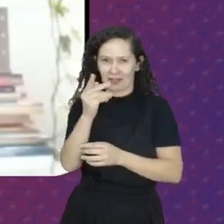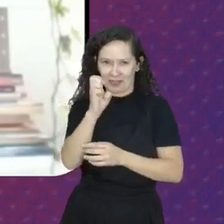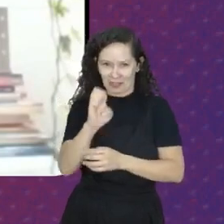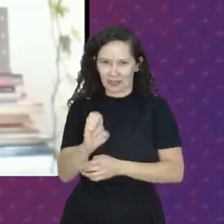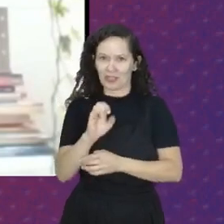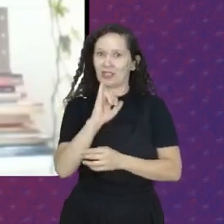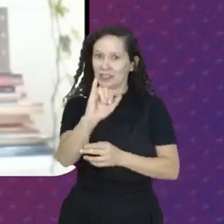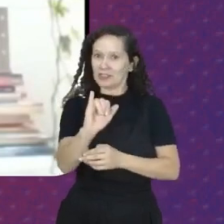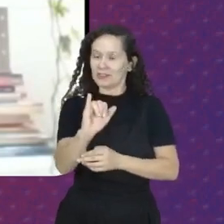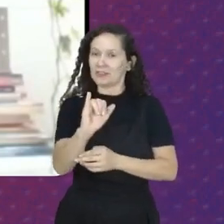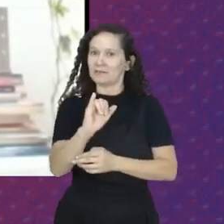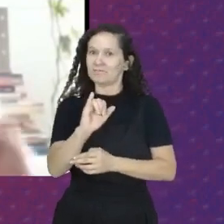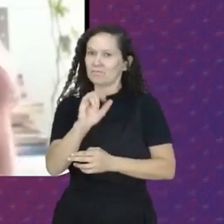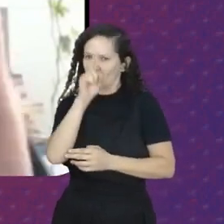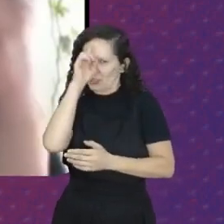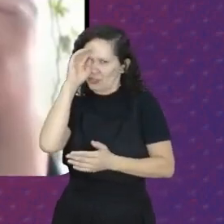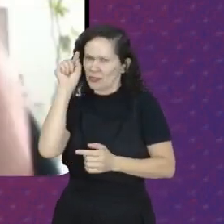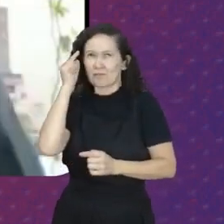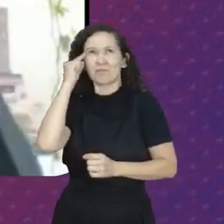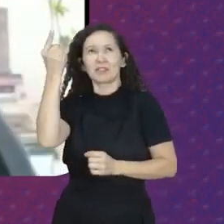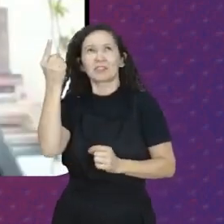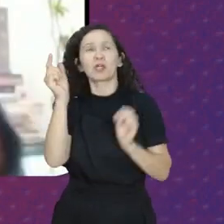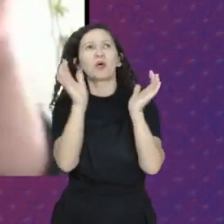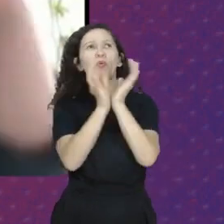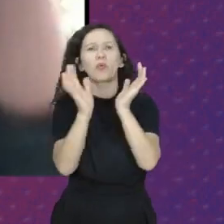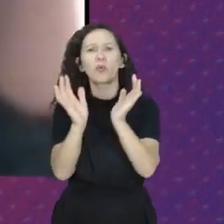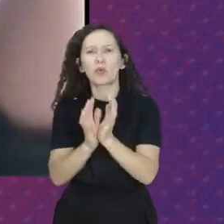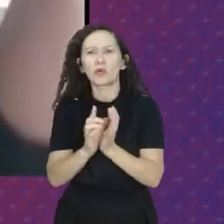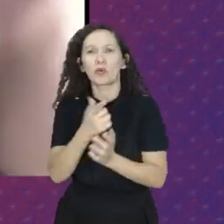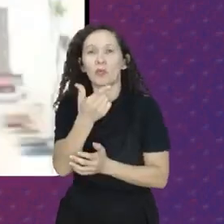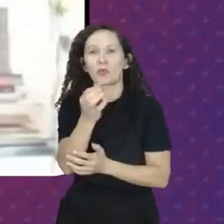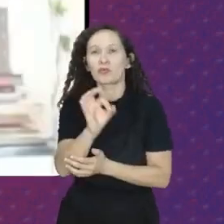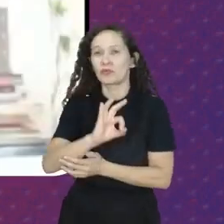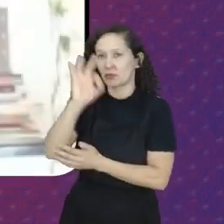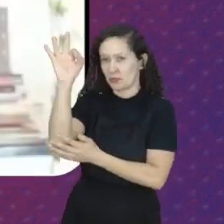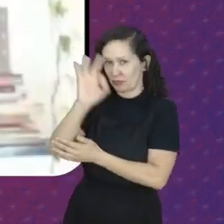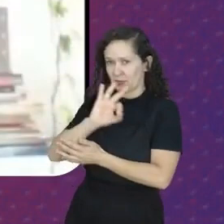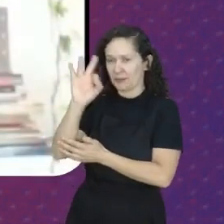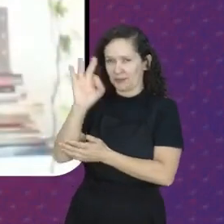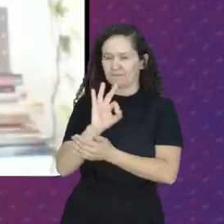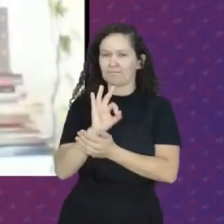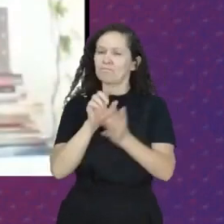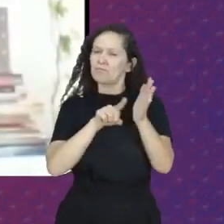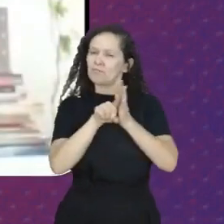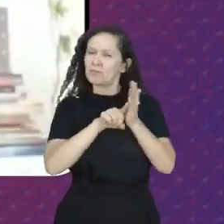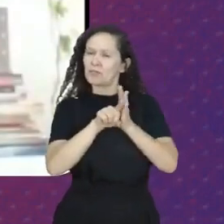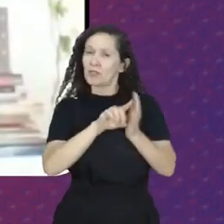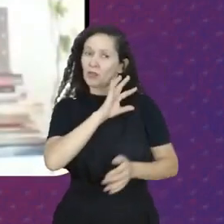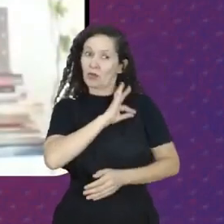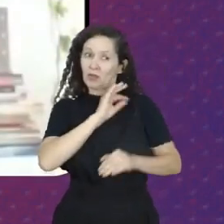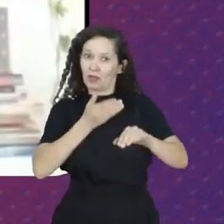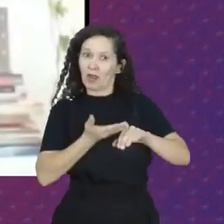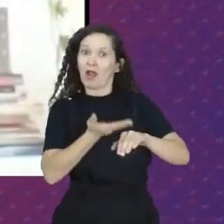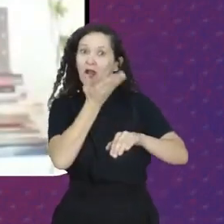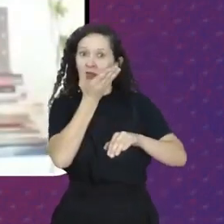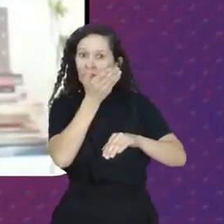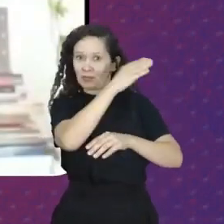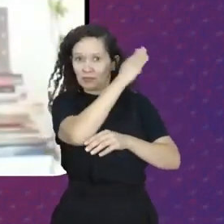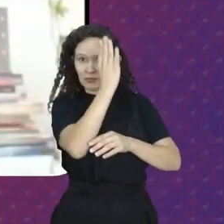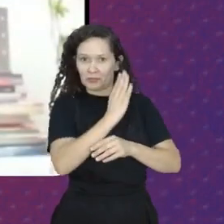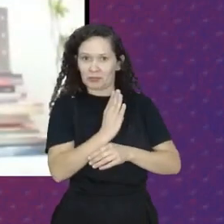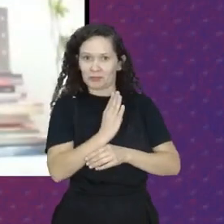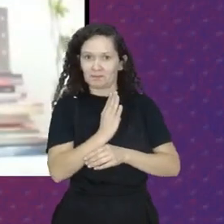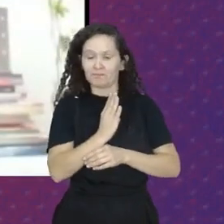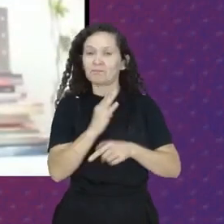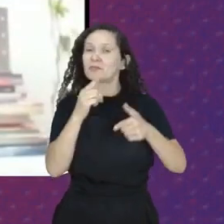Se considerarmos, então, o grupo 20% com renda mais alta no Brasil,